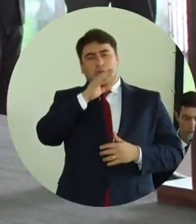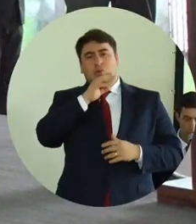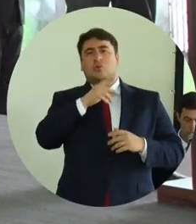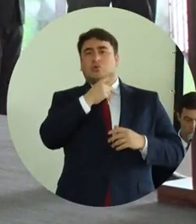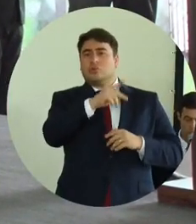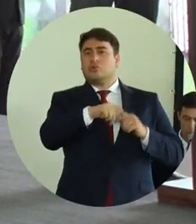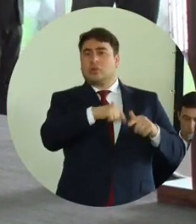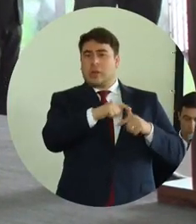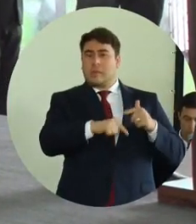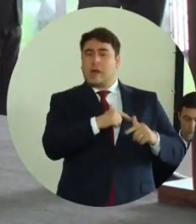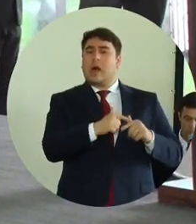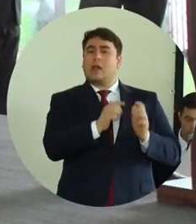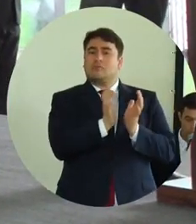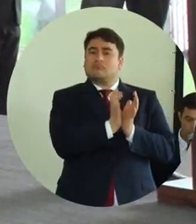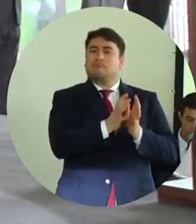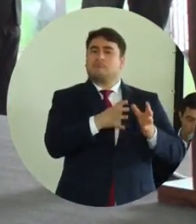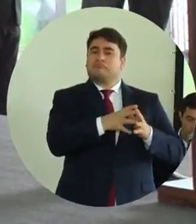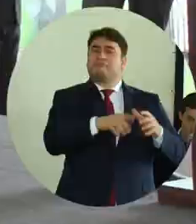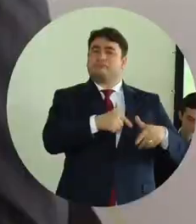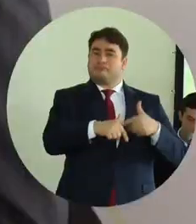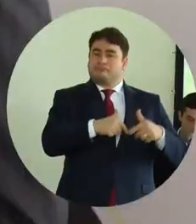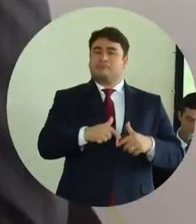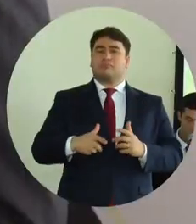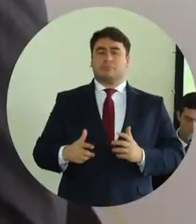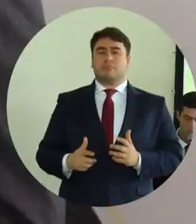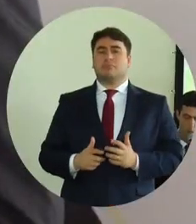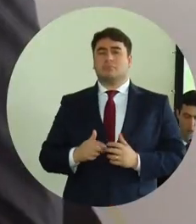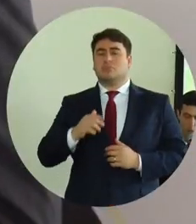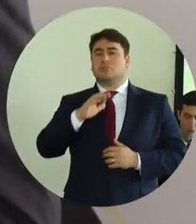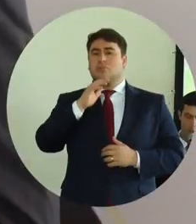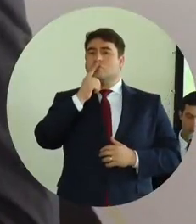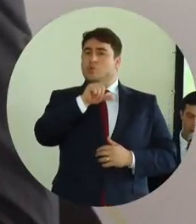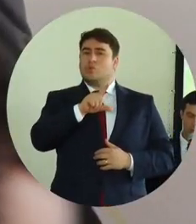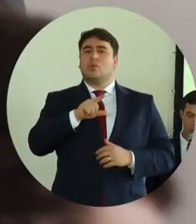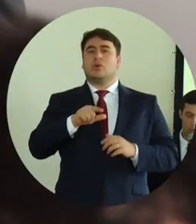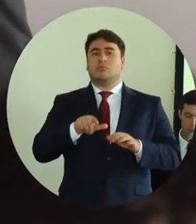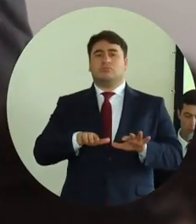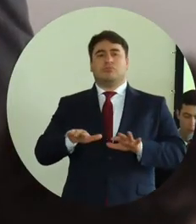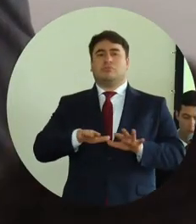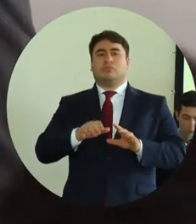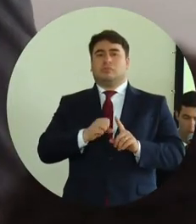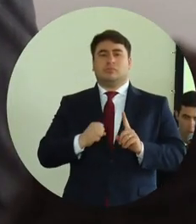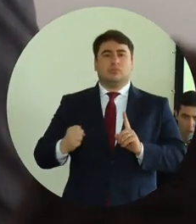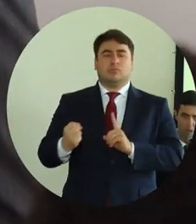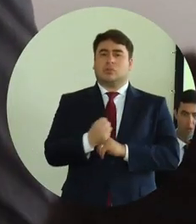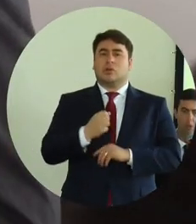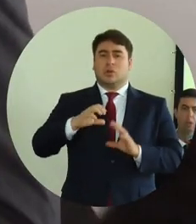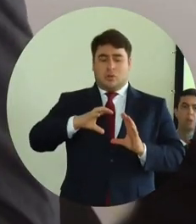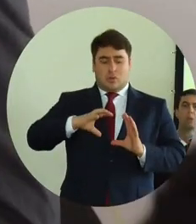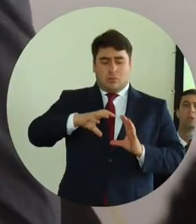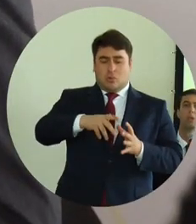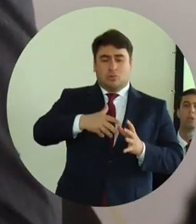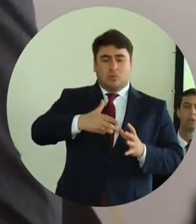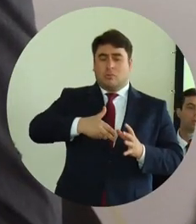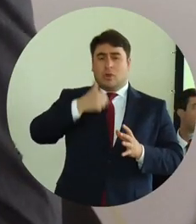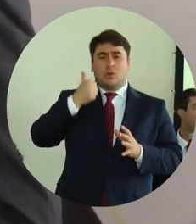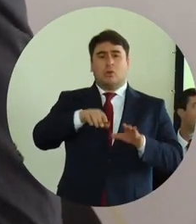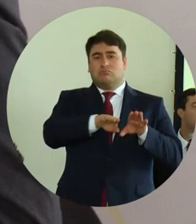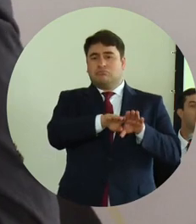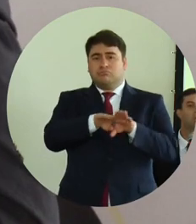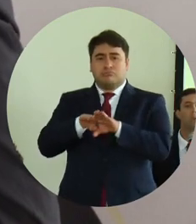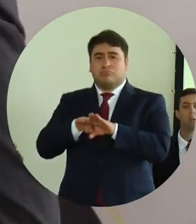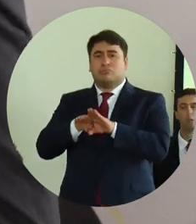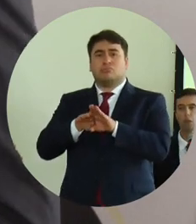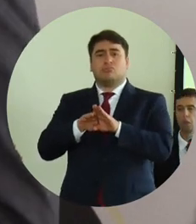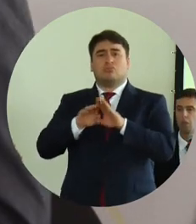da sua equipe de trabalho, que consegue mobilizar a sociedade por um mundo melhor, mais justo, mais